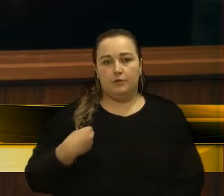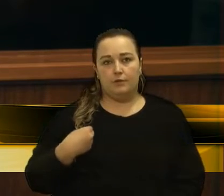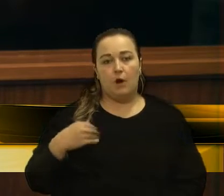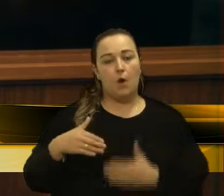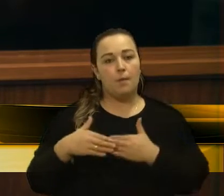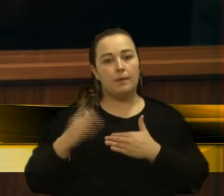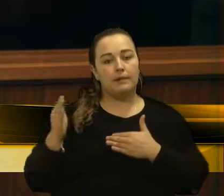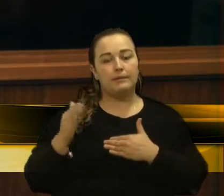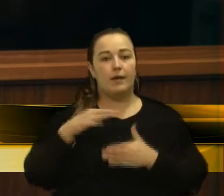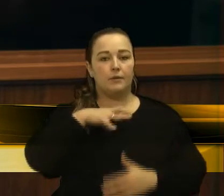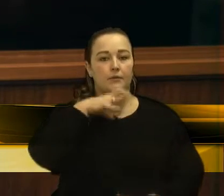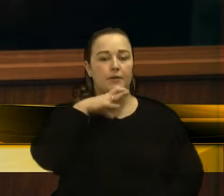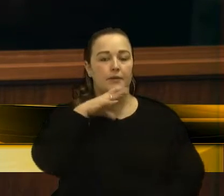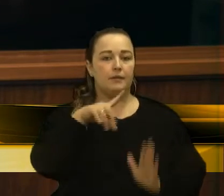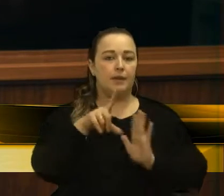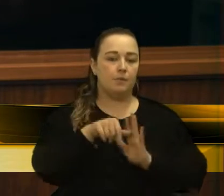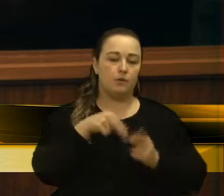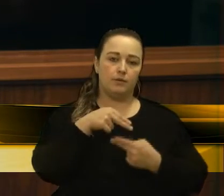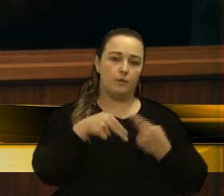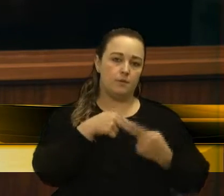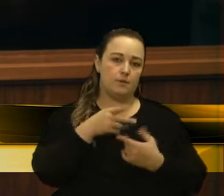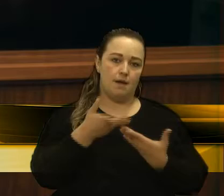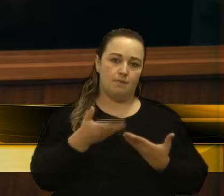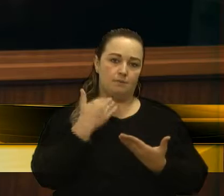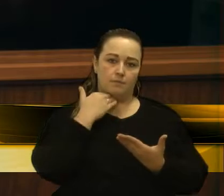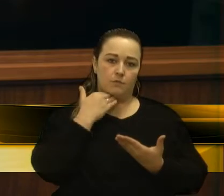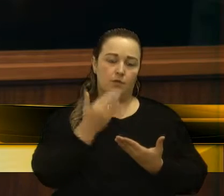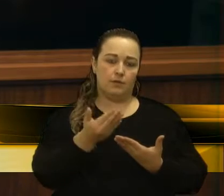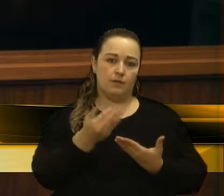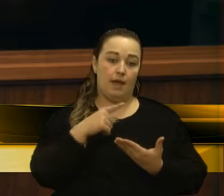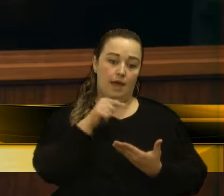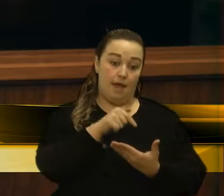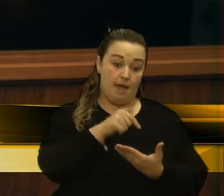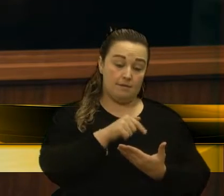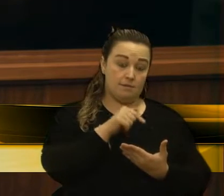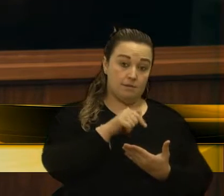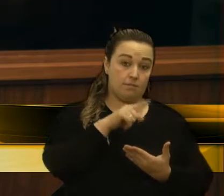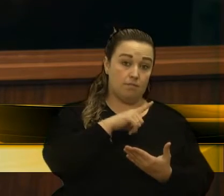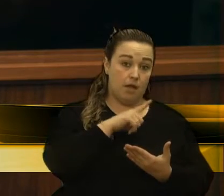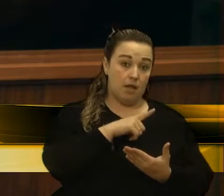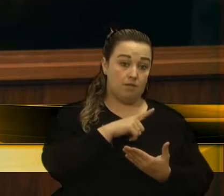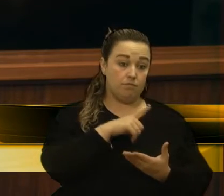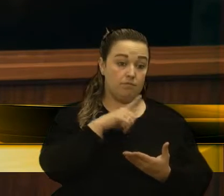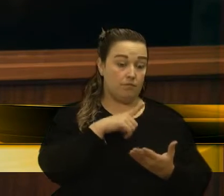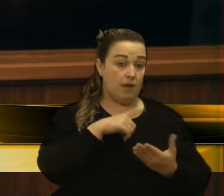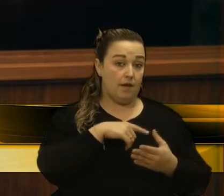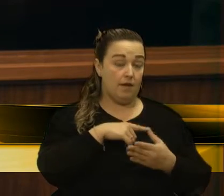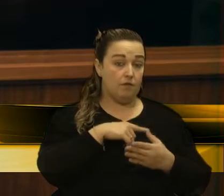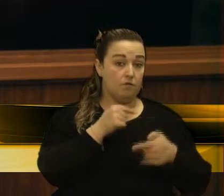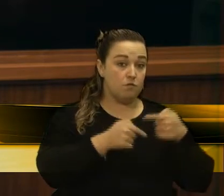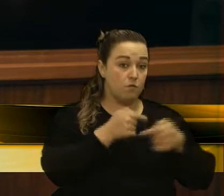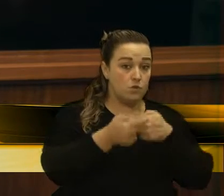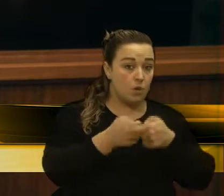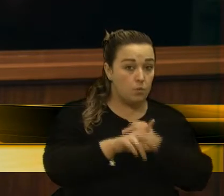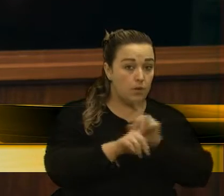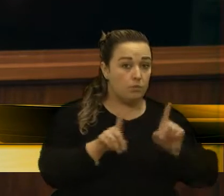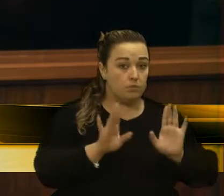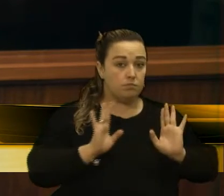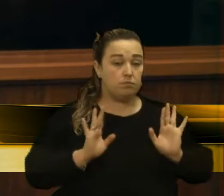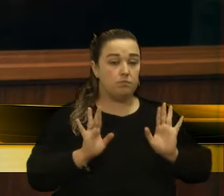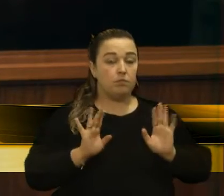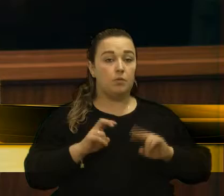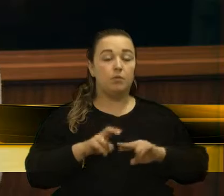depois negociar. Não, ou tem função essa terra ou não tem. Para especulação não dá. É um importante instrumento que